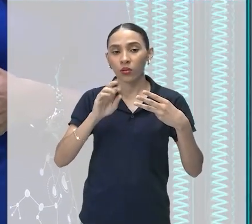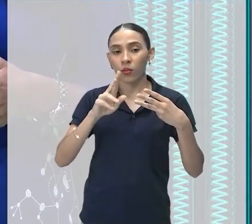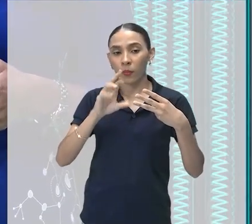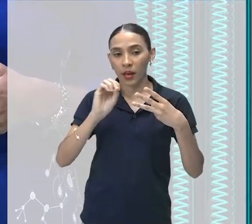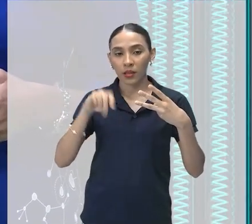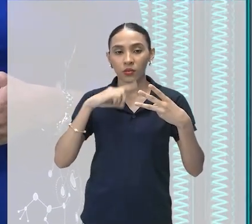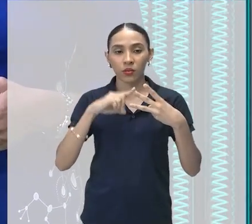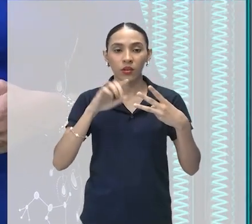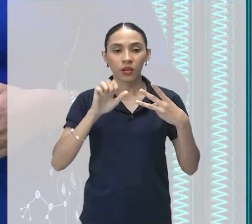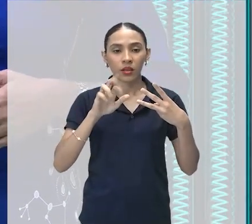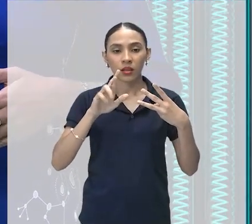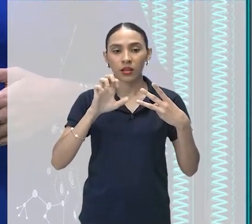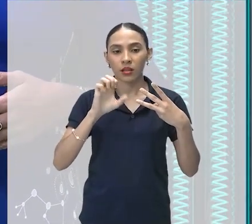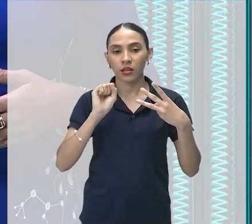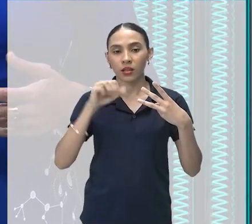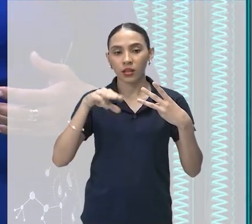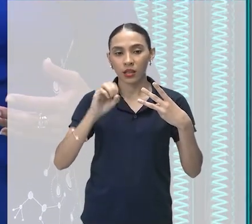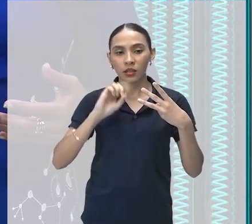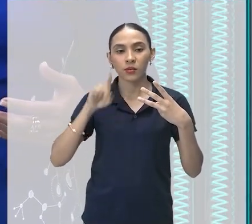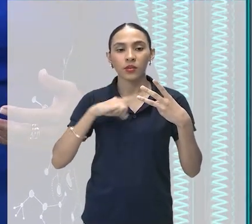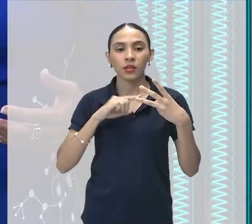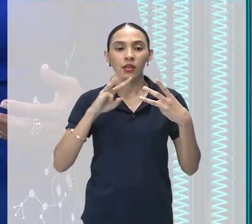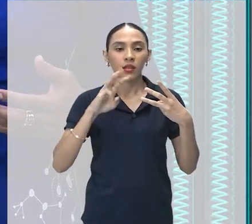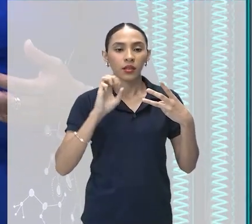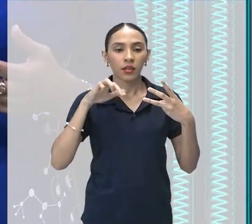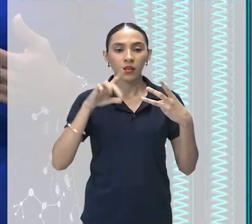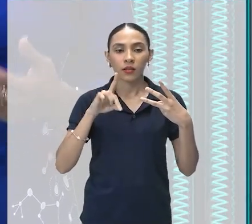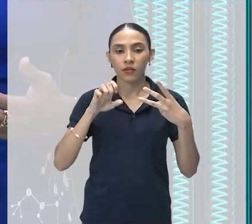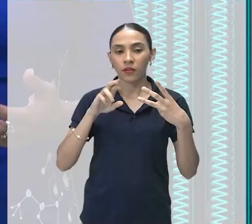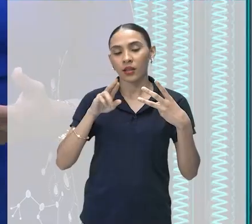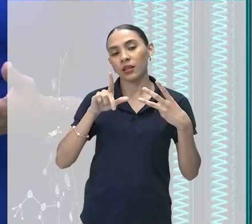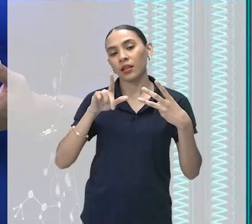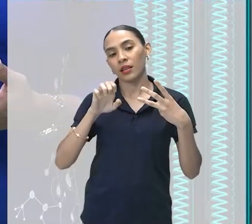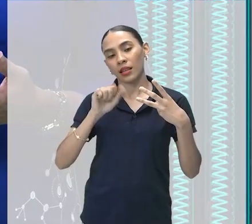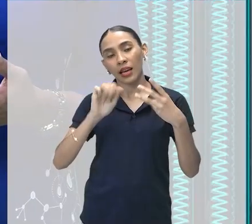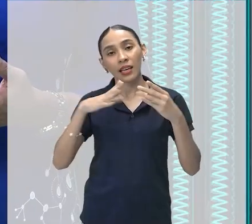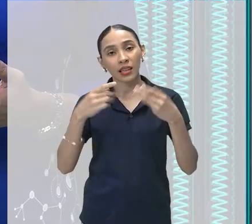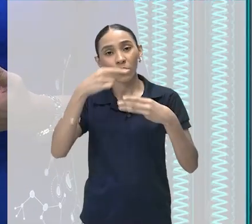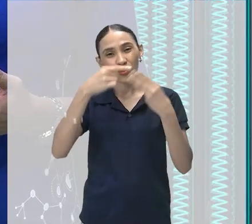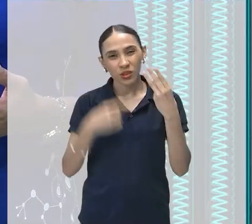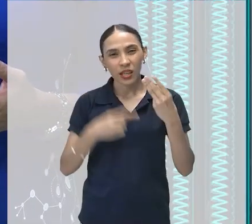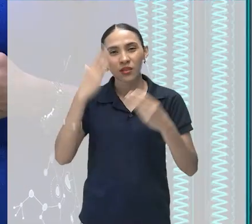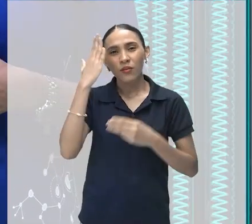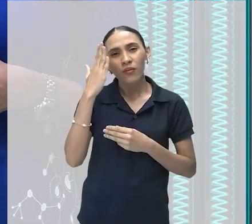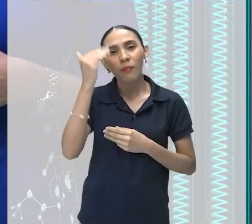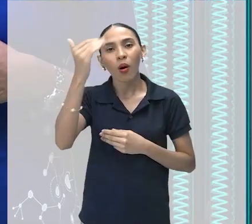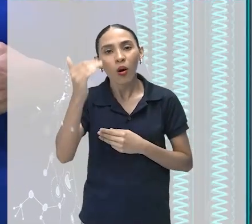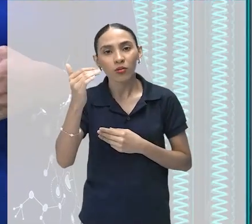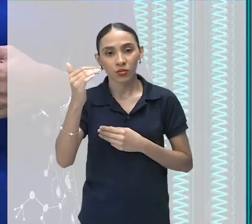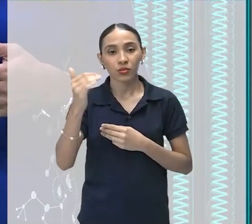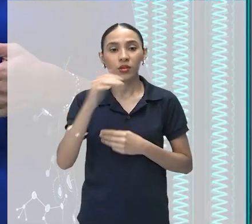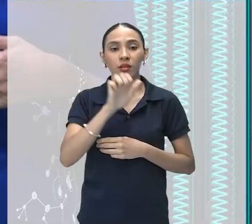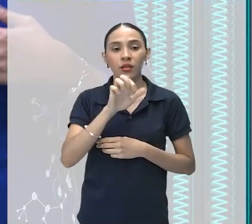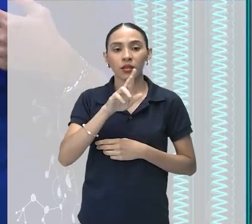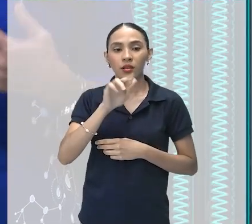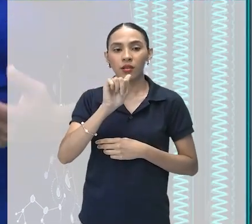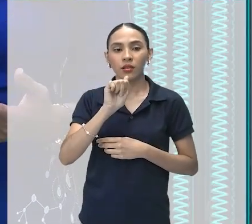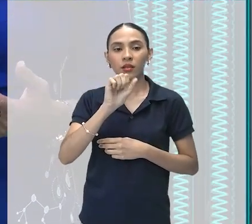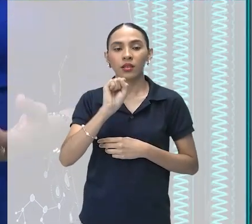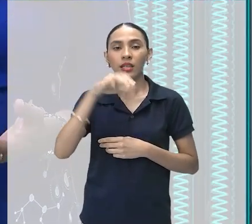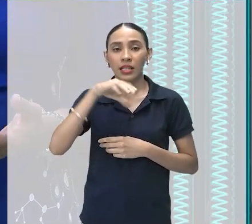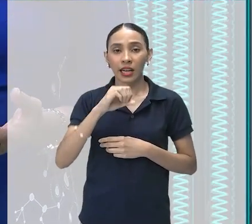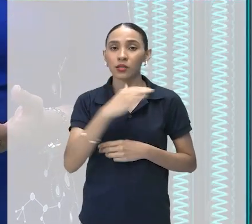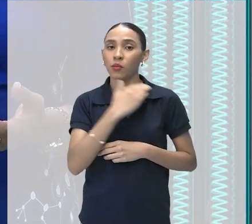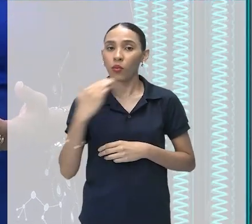Carlos, Erasmo Carlos e Wanderleia. Roberto, que foram ícones da música brasileira. Infelizmente, o Erasmo Carlos já